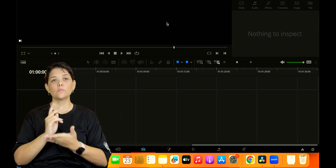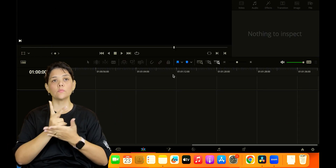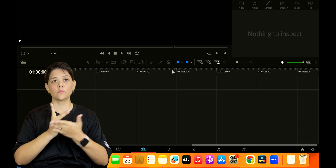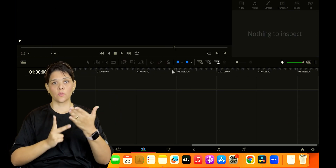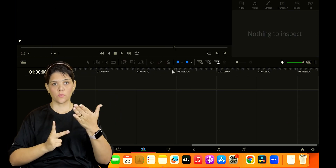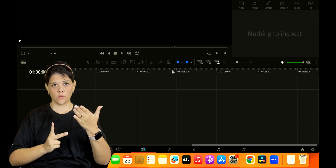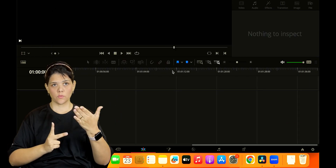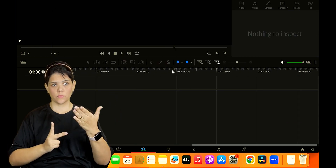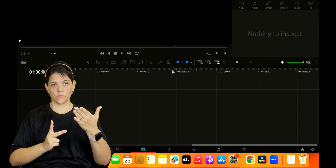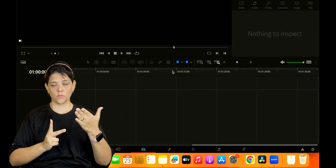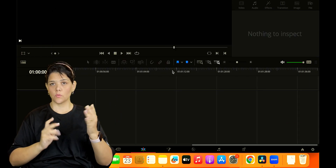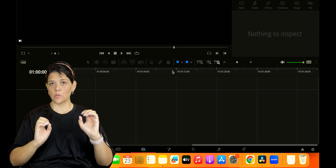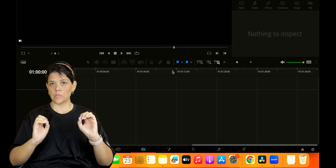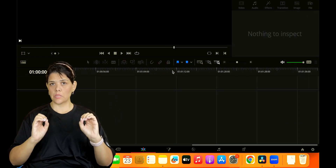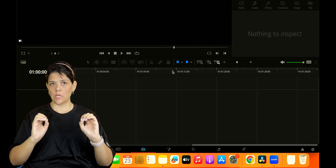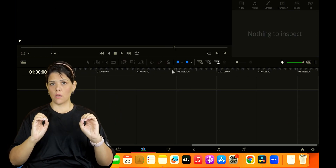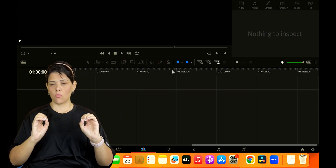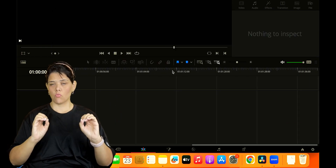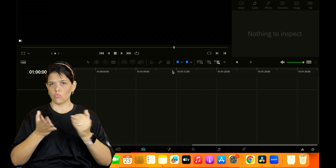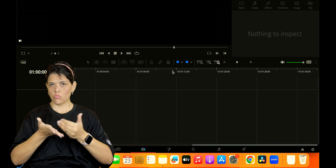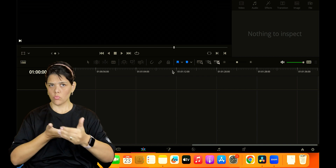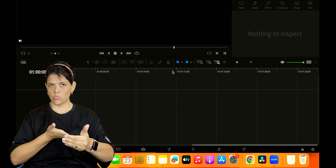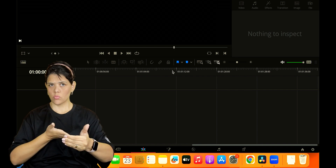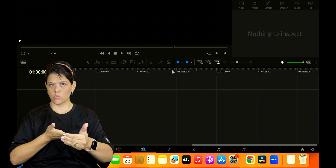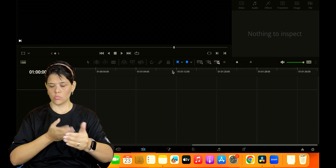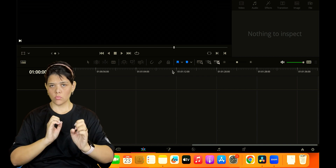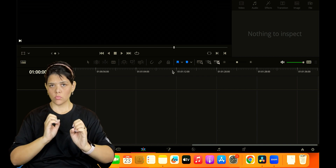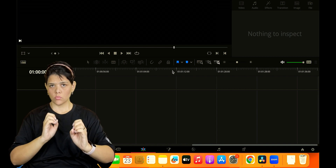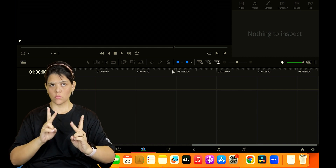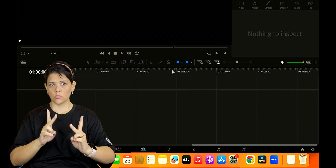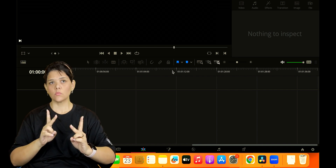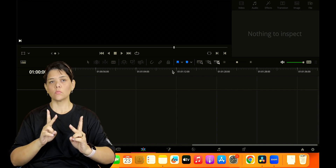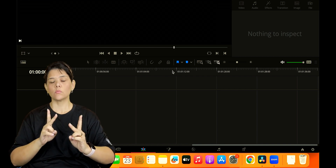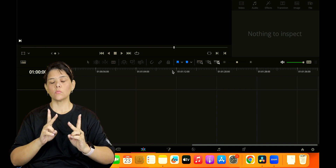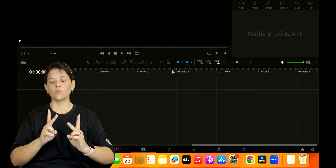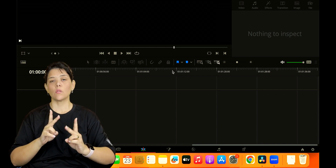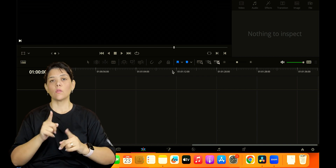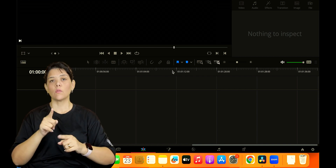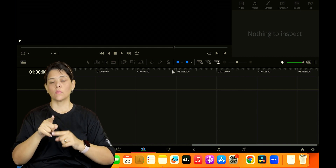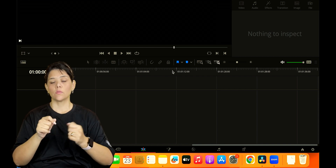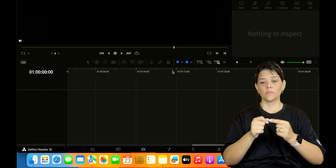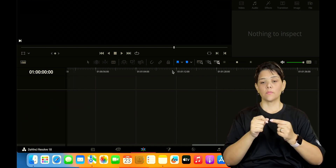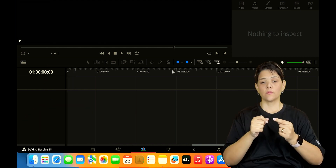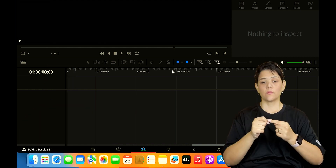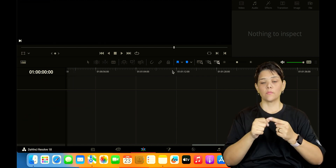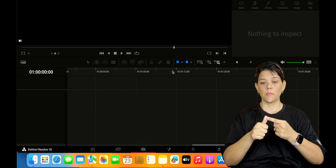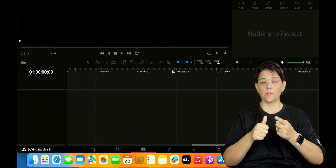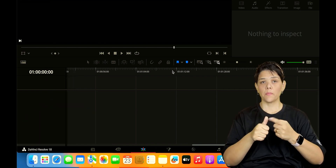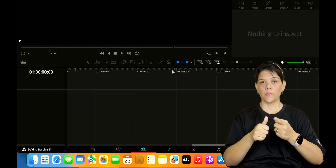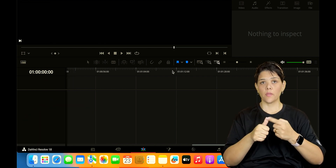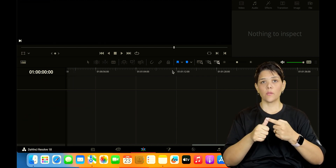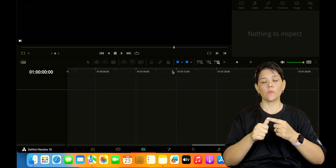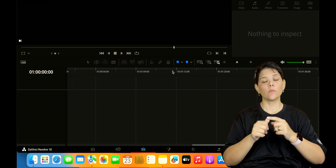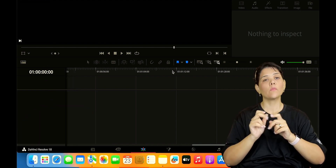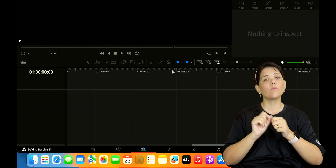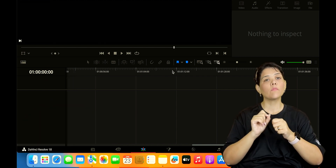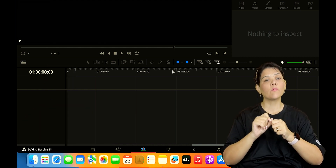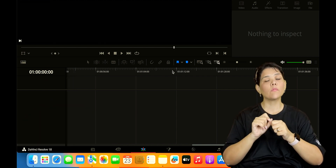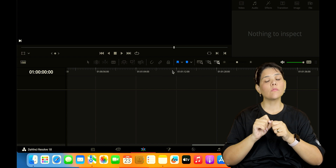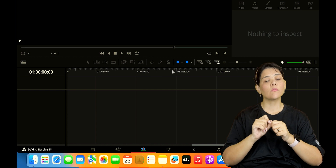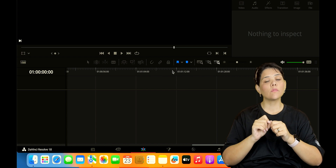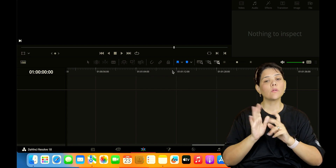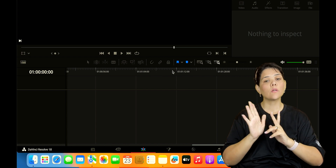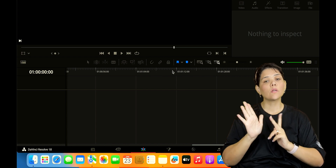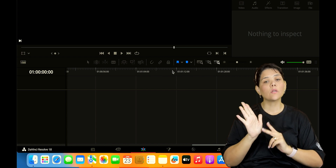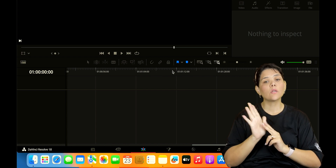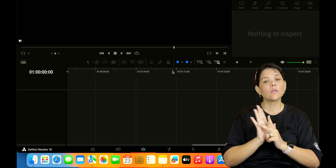Temos aqui um projeto zerado, zerado, zerado, zerado. É a primeira coisa que você faz quando você pega alguma coisa para editar. Por quê? Porque você tem que botar